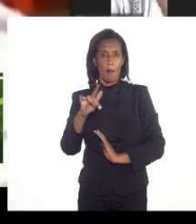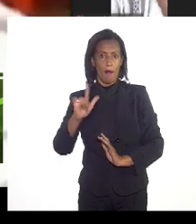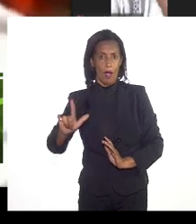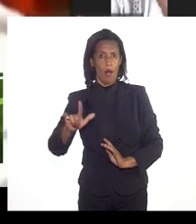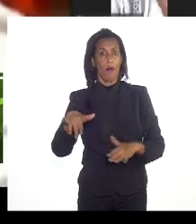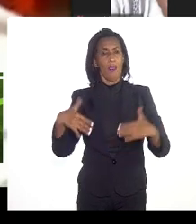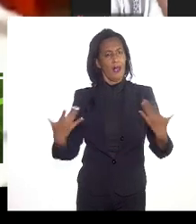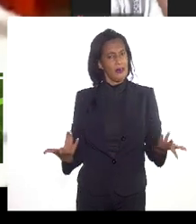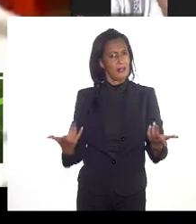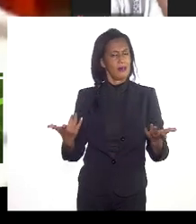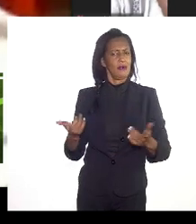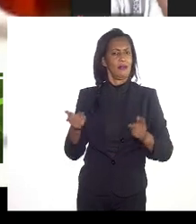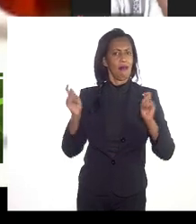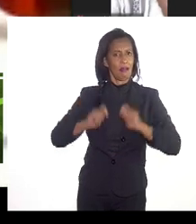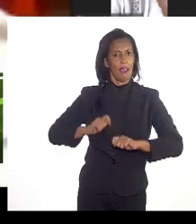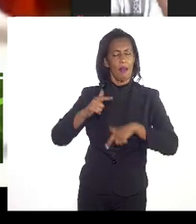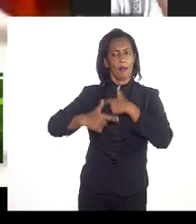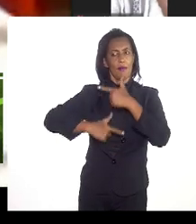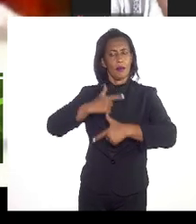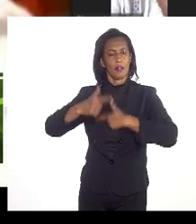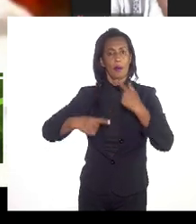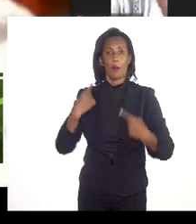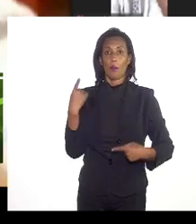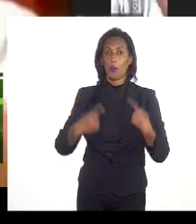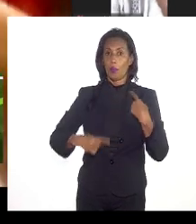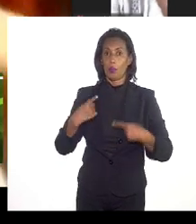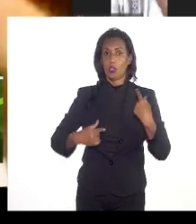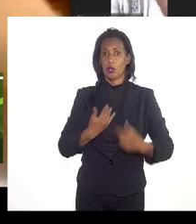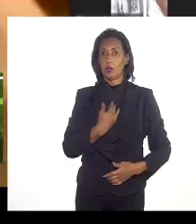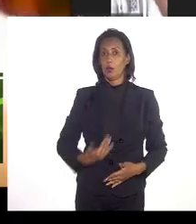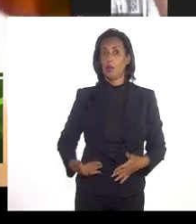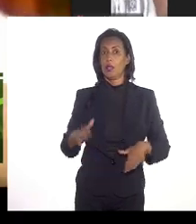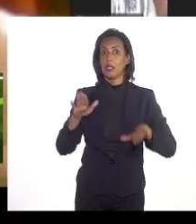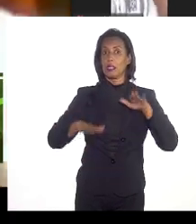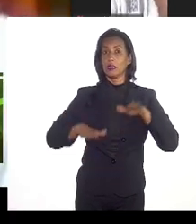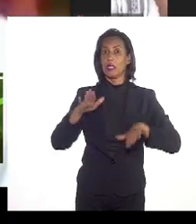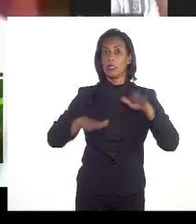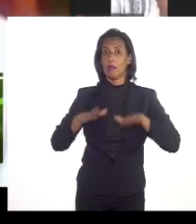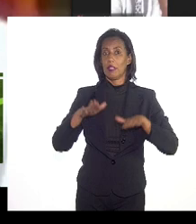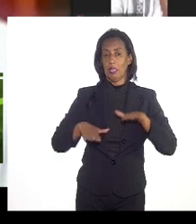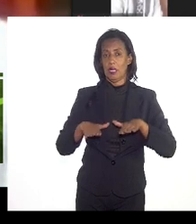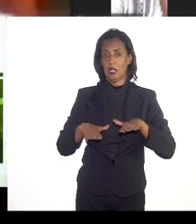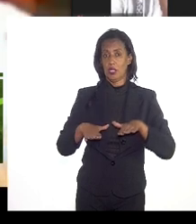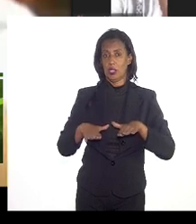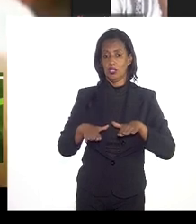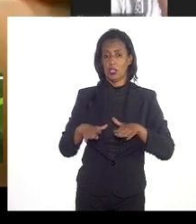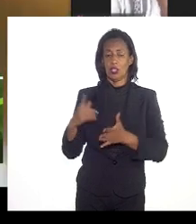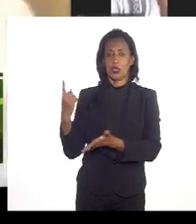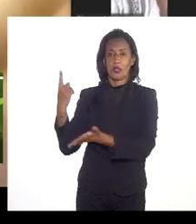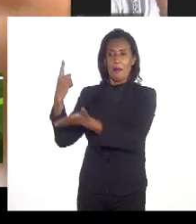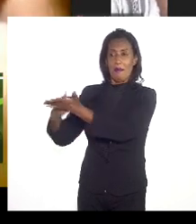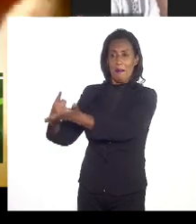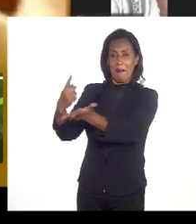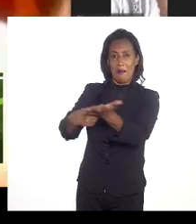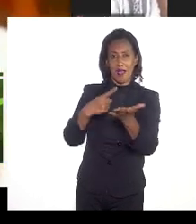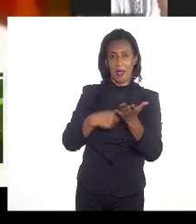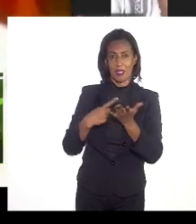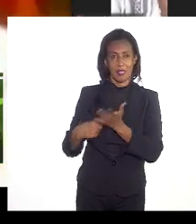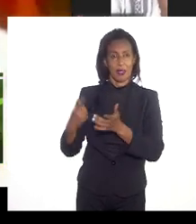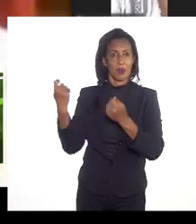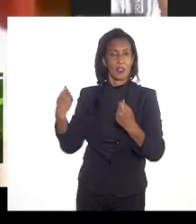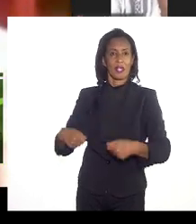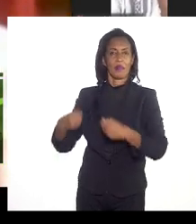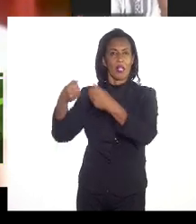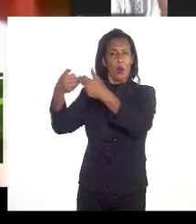nós temos condições, né, de trabalhar políticas públicas, independentemente de efetivação de demarcações e sem desqualificar a afirmação